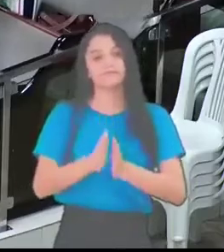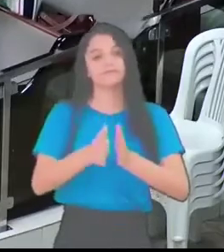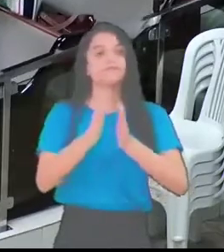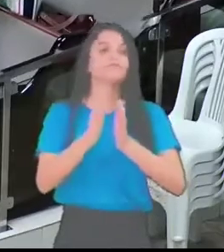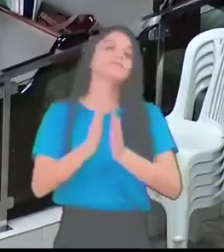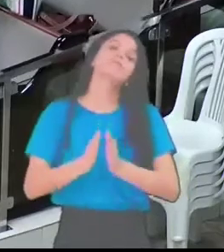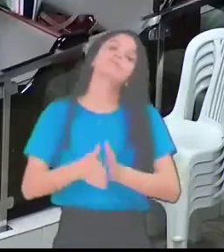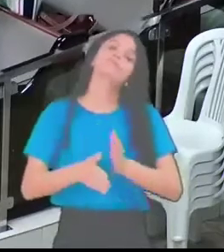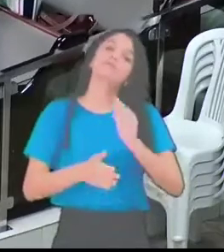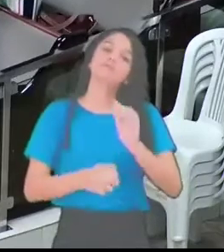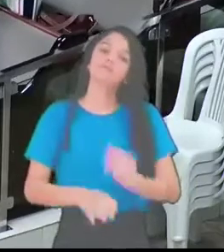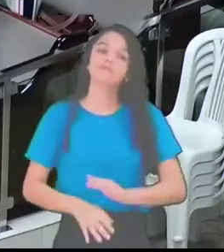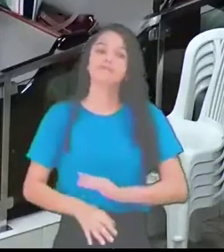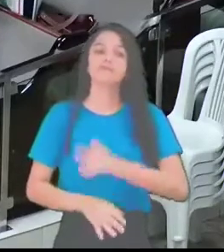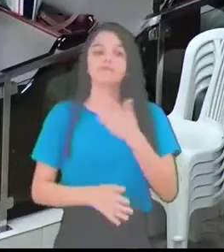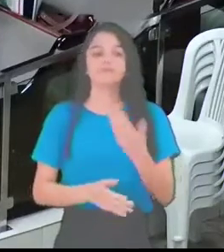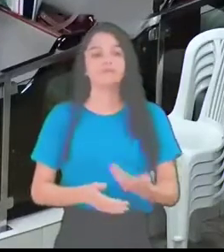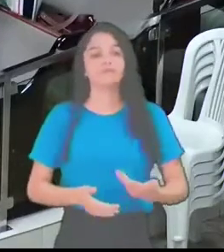caminhando.